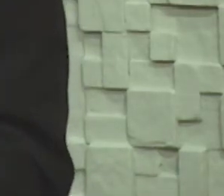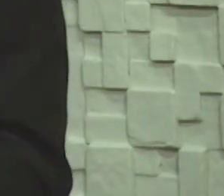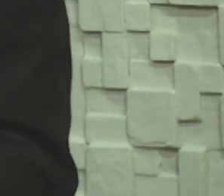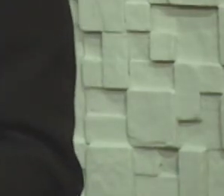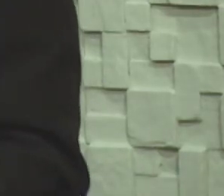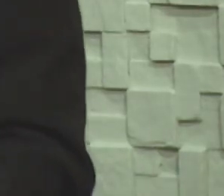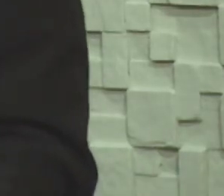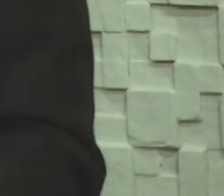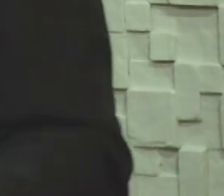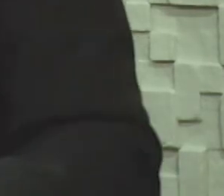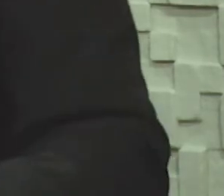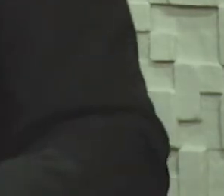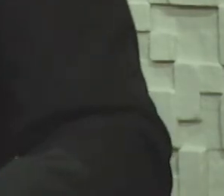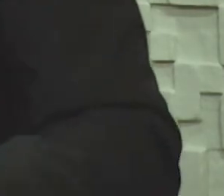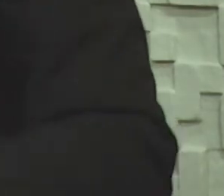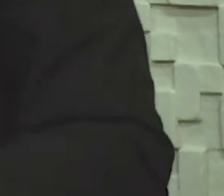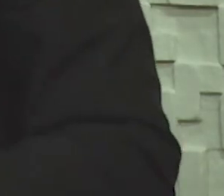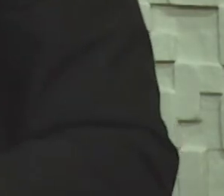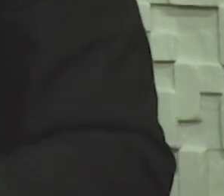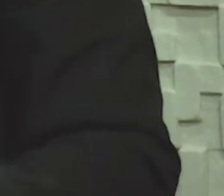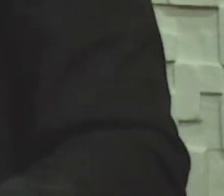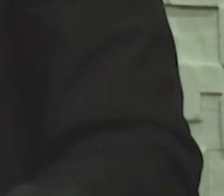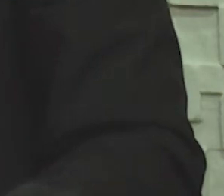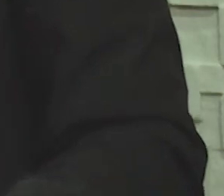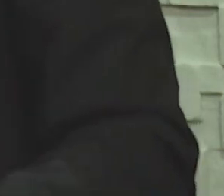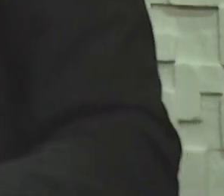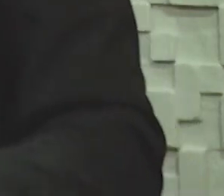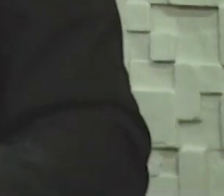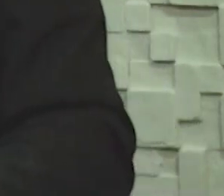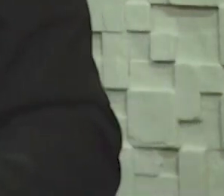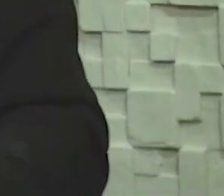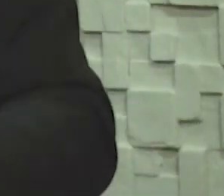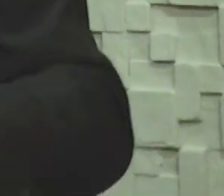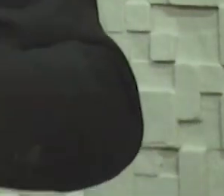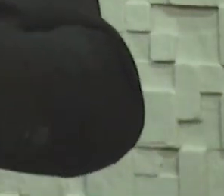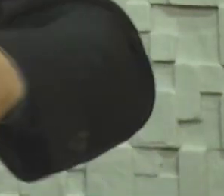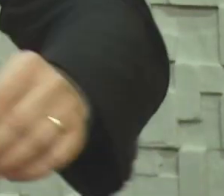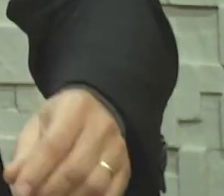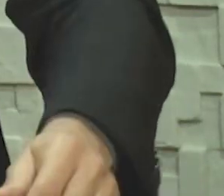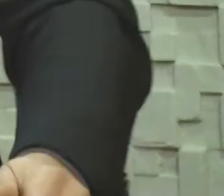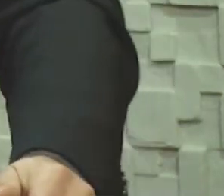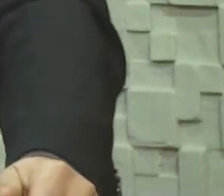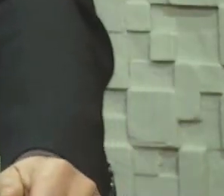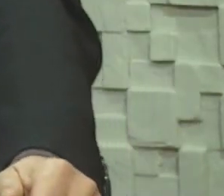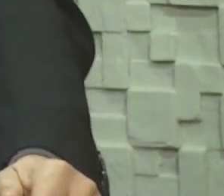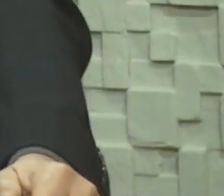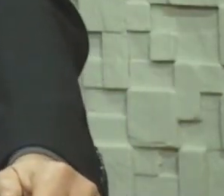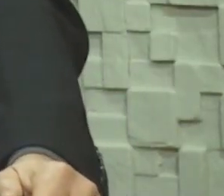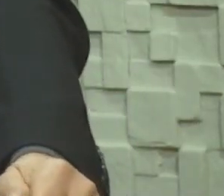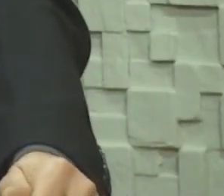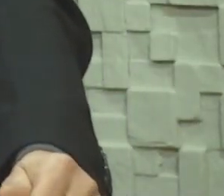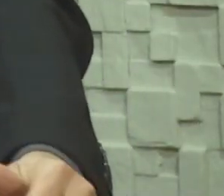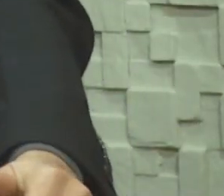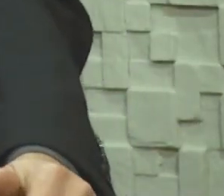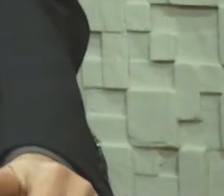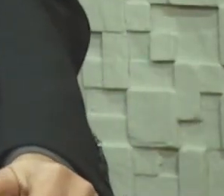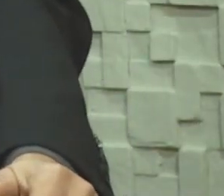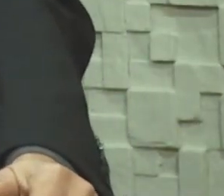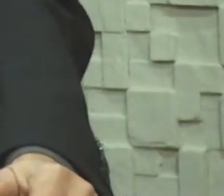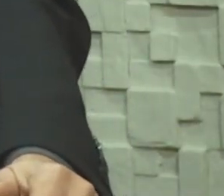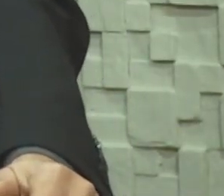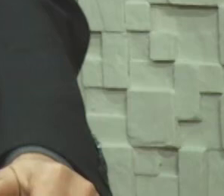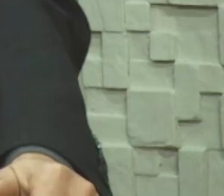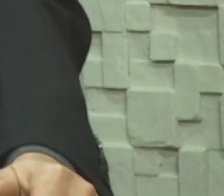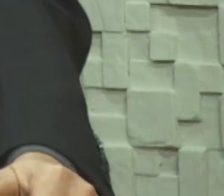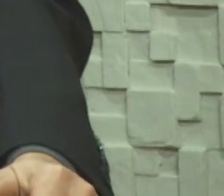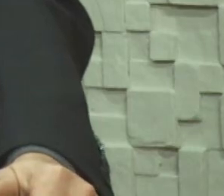período de inverno é terrível mas vamos vamos conseguir saudação ao Magrão que está retornando Deus